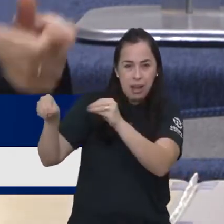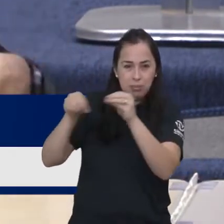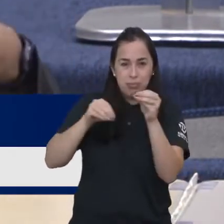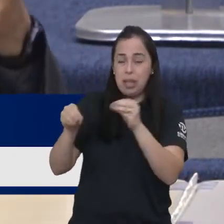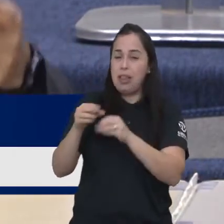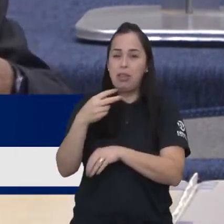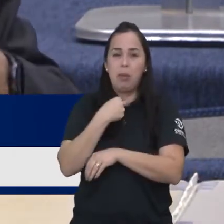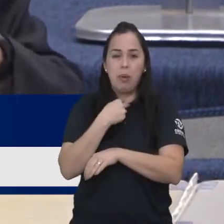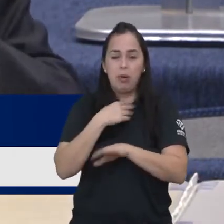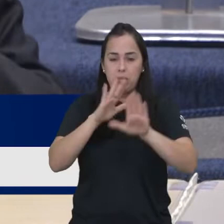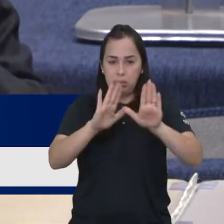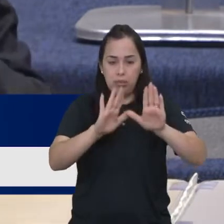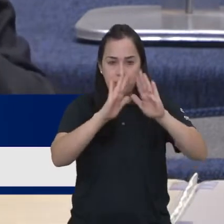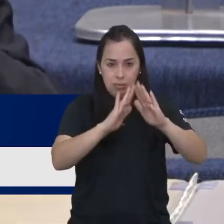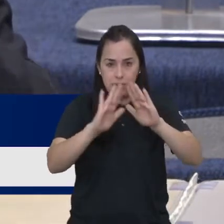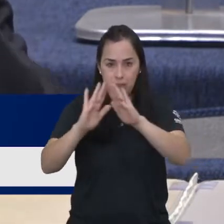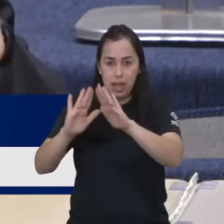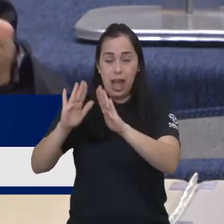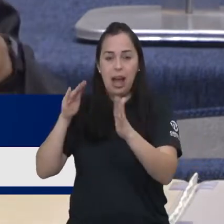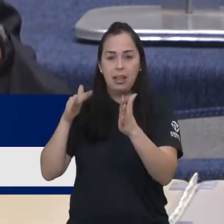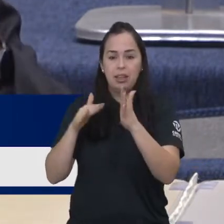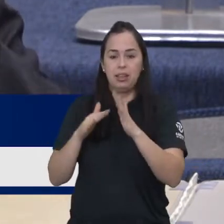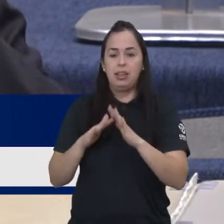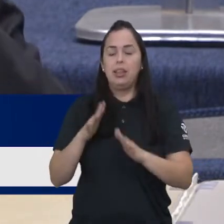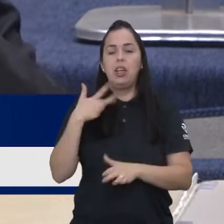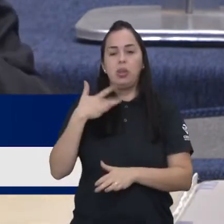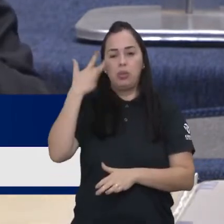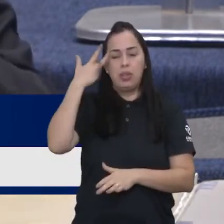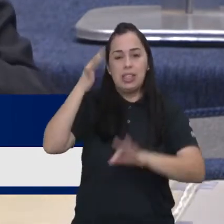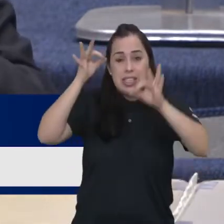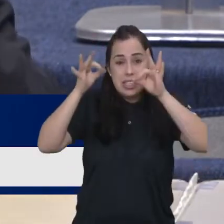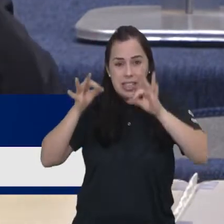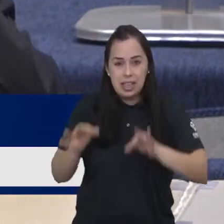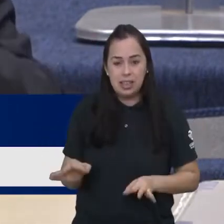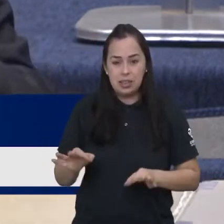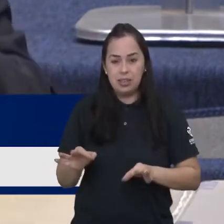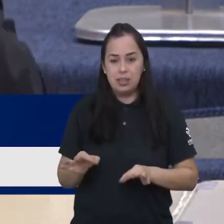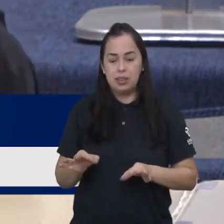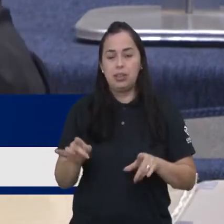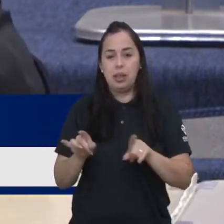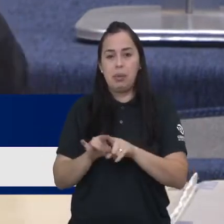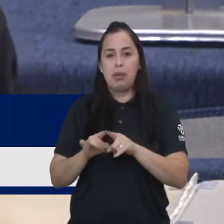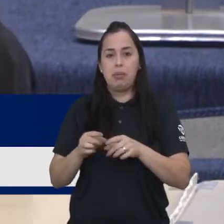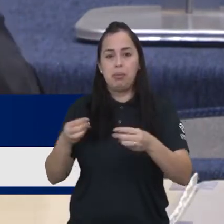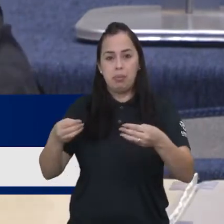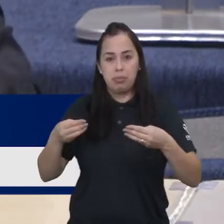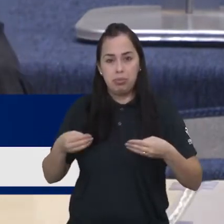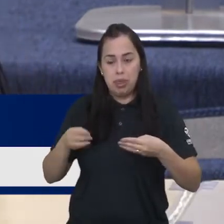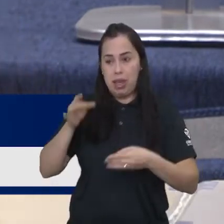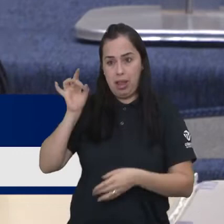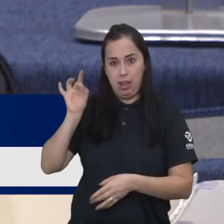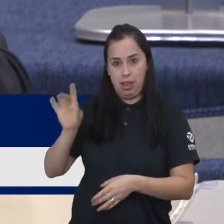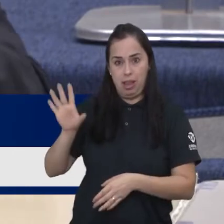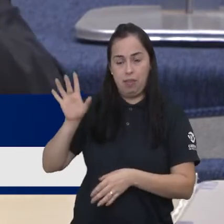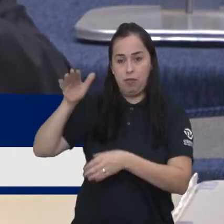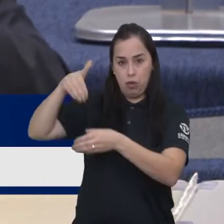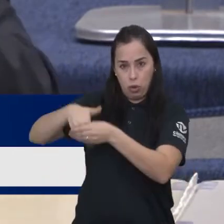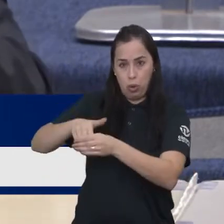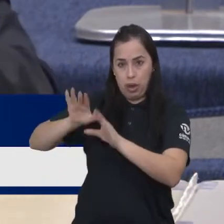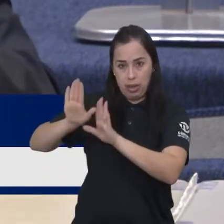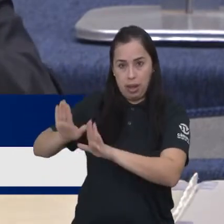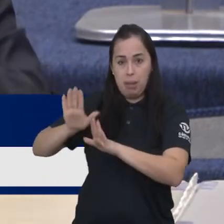pedido de prorrogação. Há uma tendência, pelo que a gente sabe, a gente não tem certeza disso, porque o voto do ministro é dele, né?